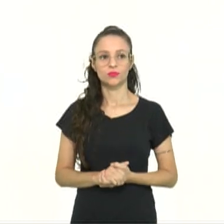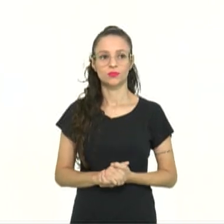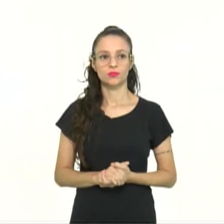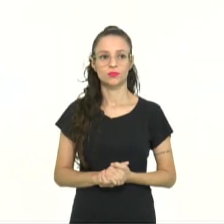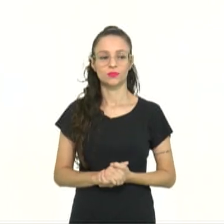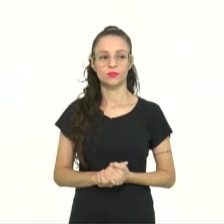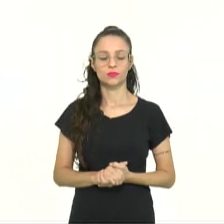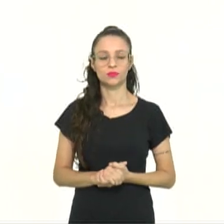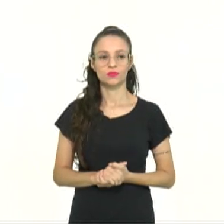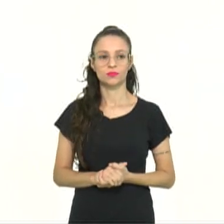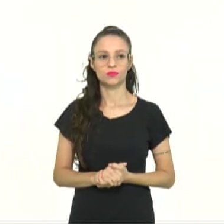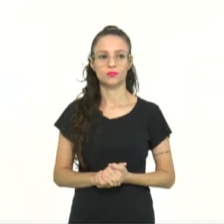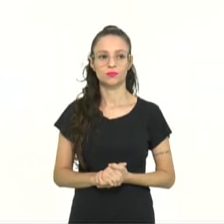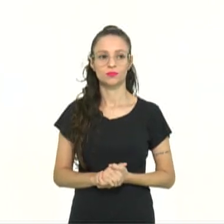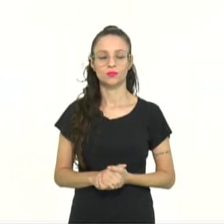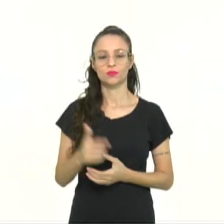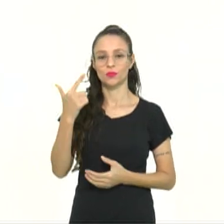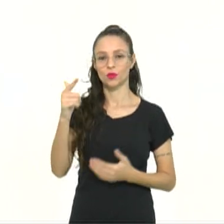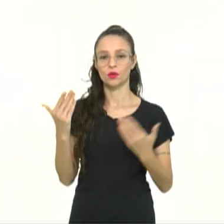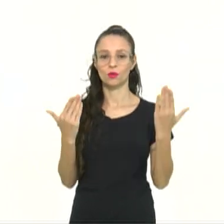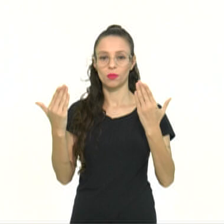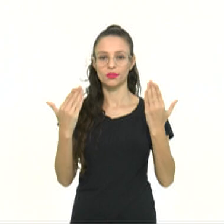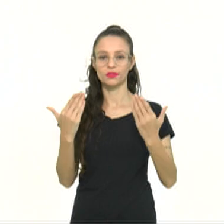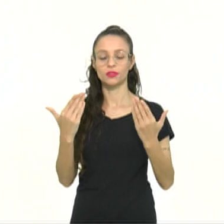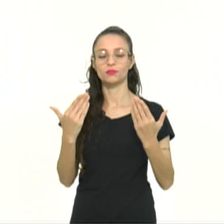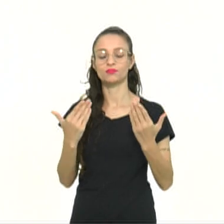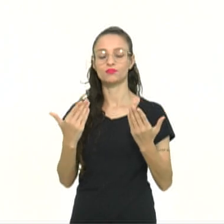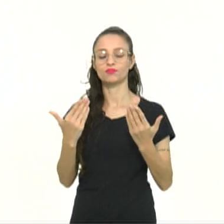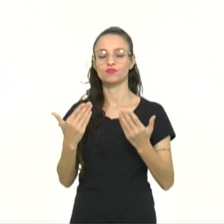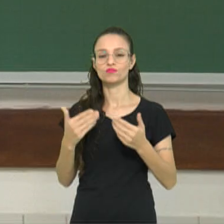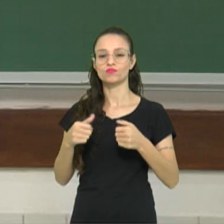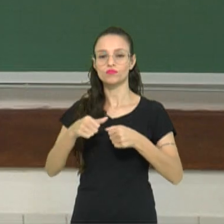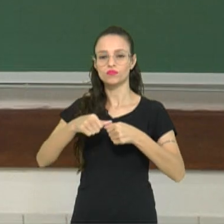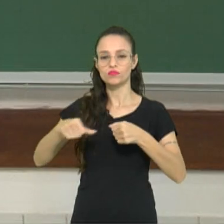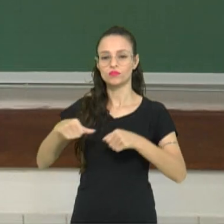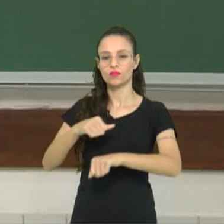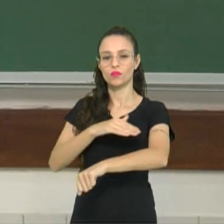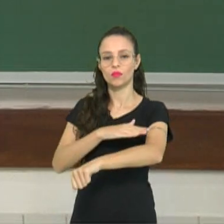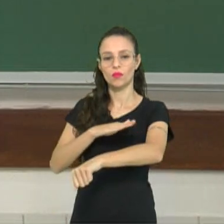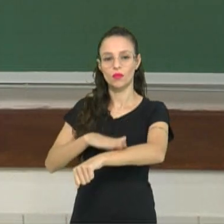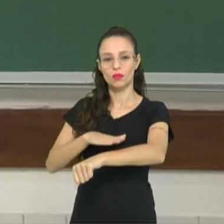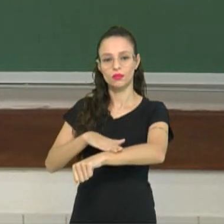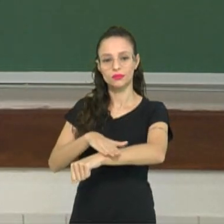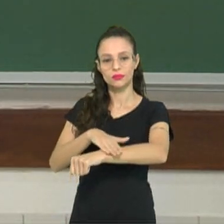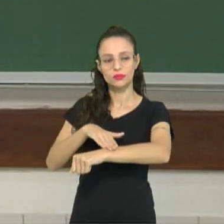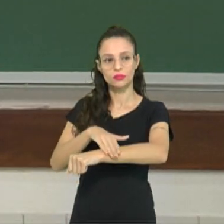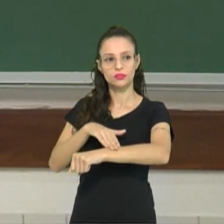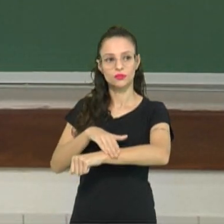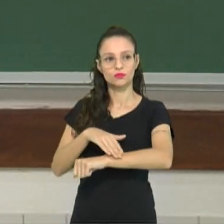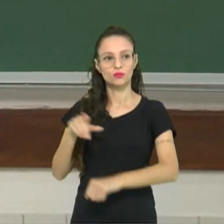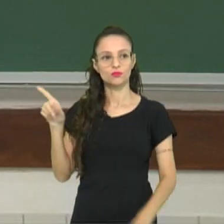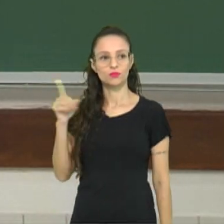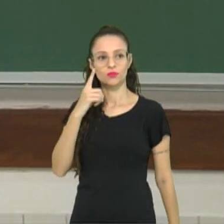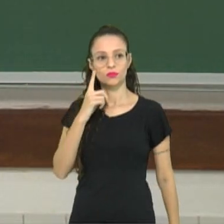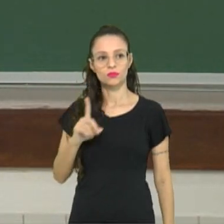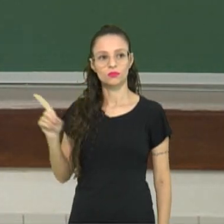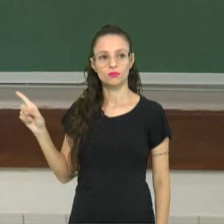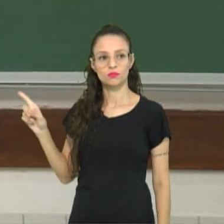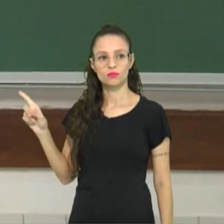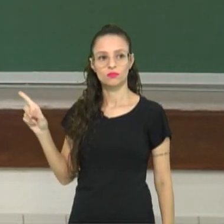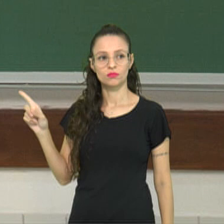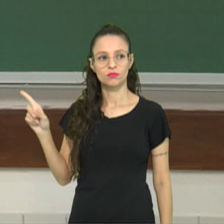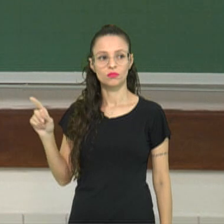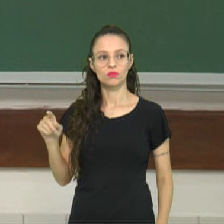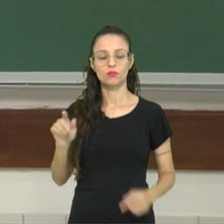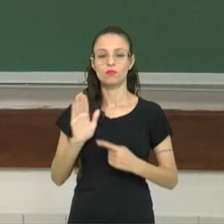certo? Outras comparações, o adesivo, como eu falei para vocês, ele é aplicado sobre a pele. Aqui está